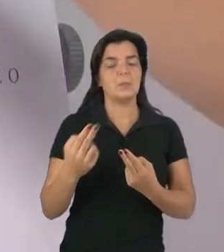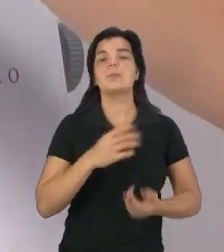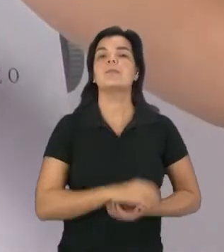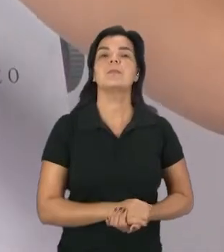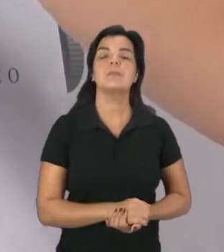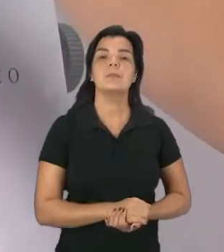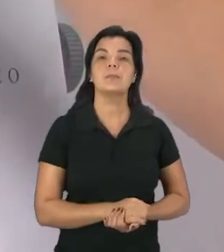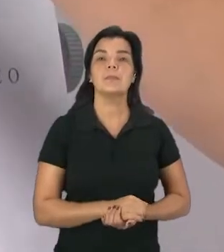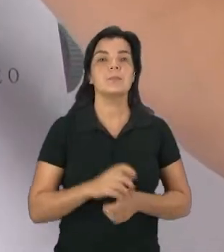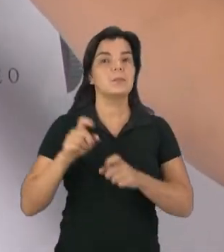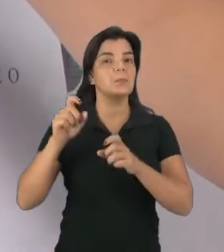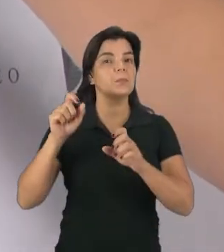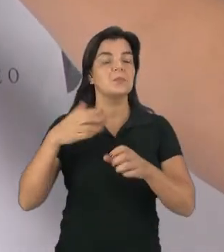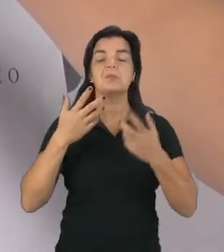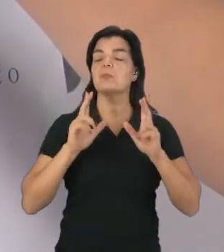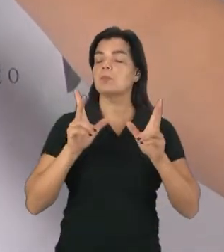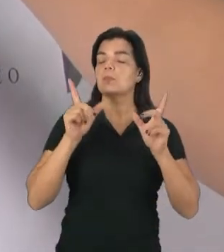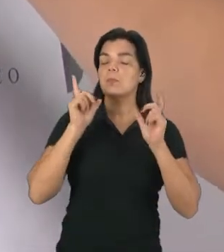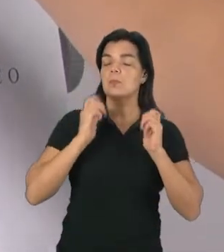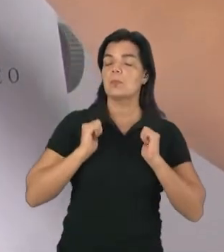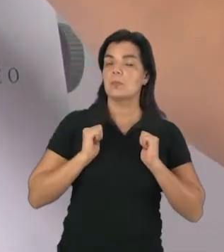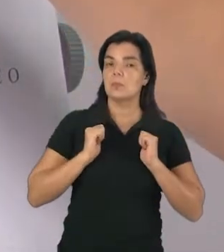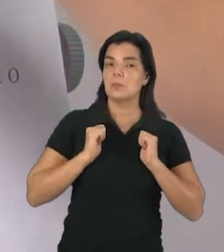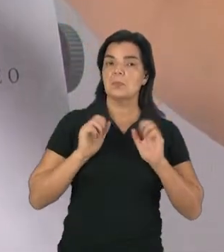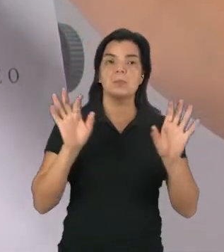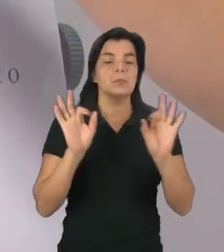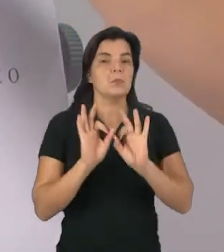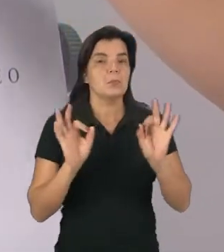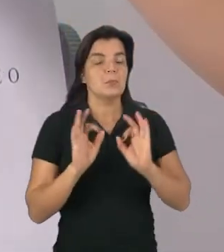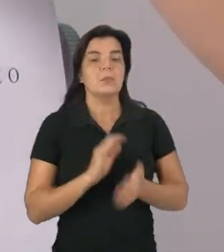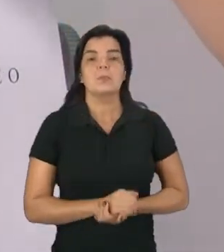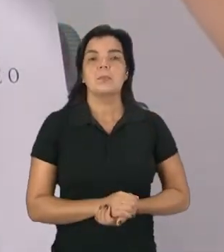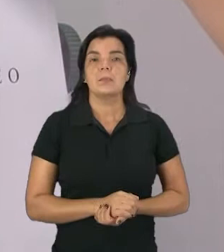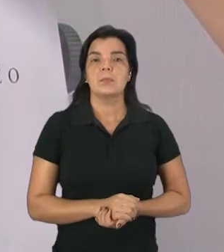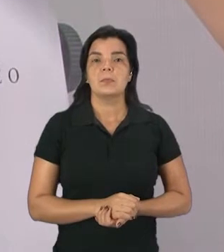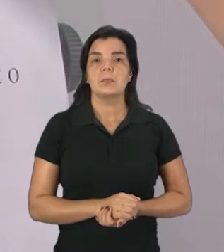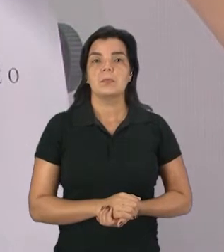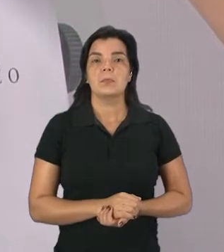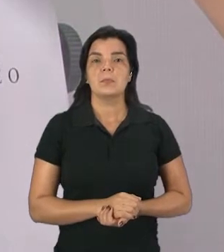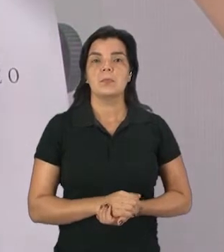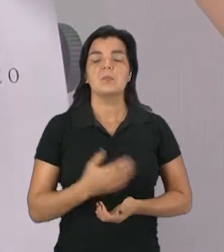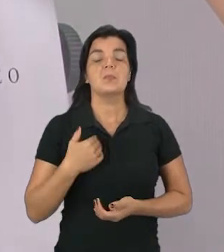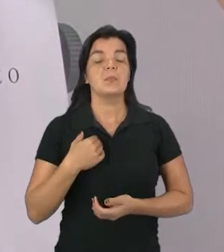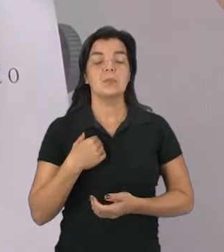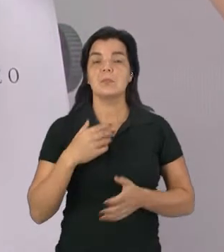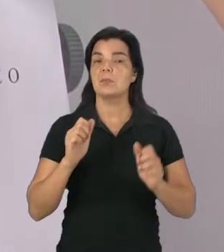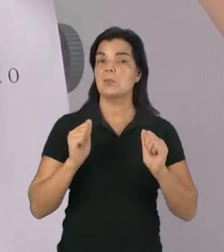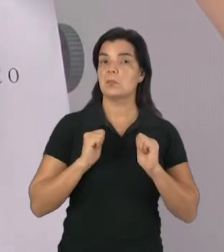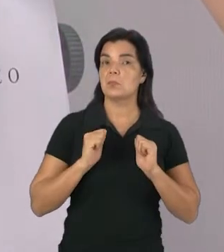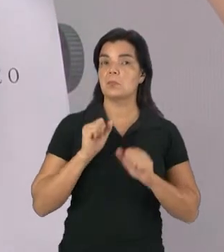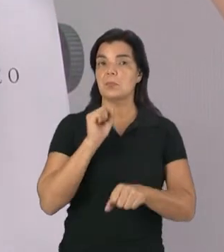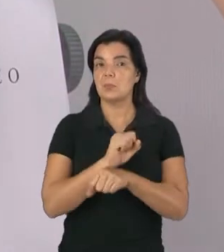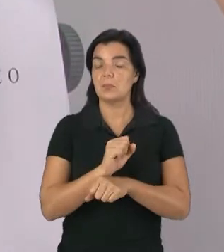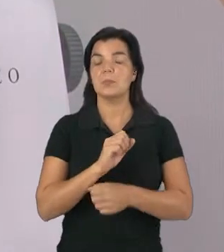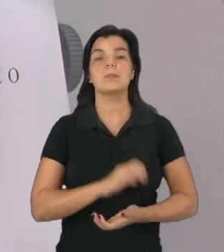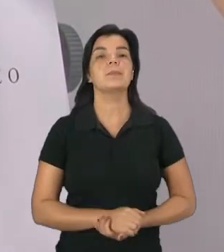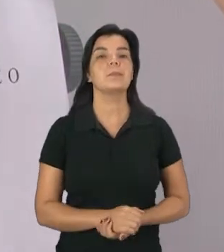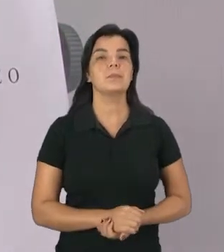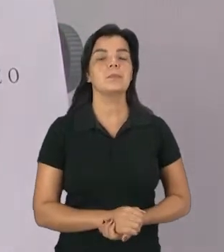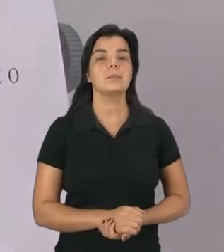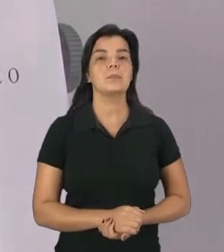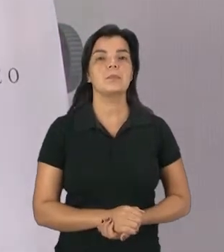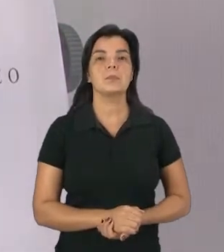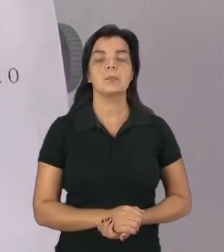dizer nada de descanso? É o mesmo que dizer nada de moleza? Ou é o mesmo